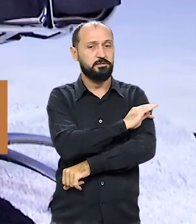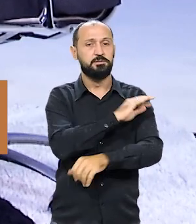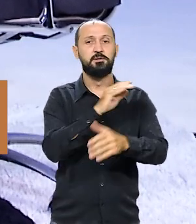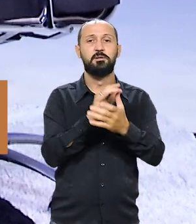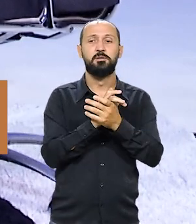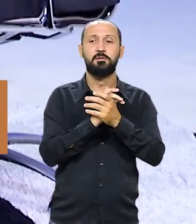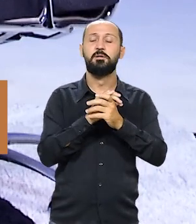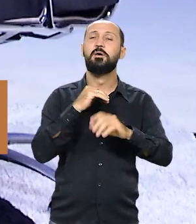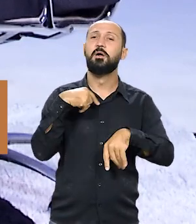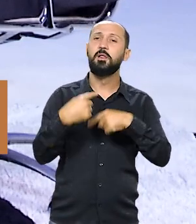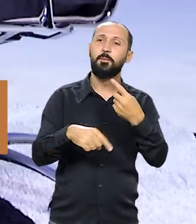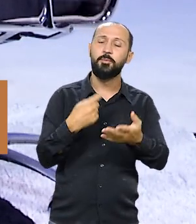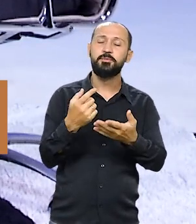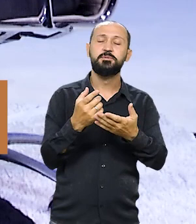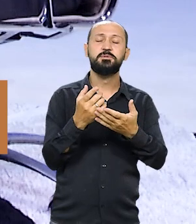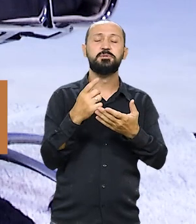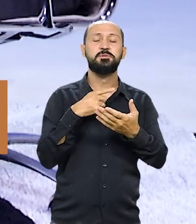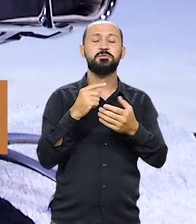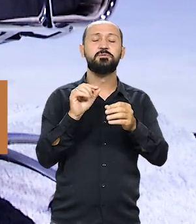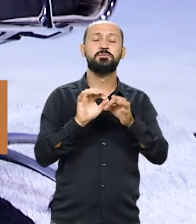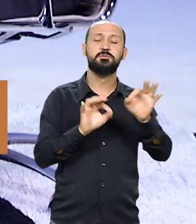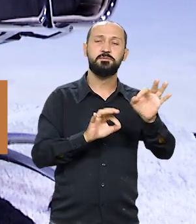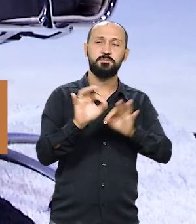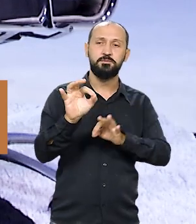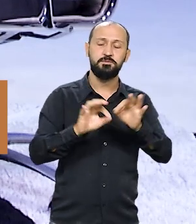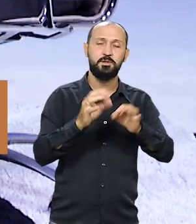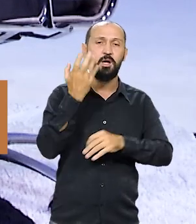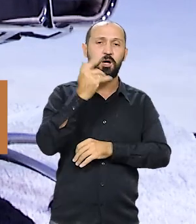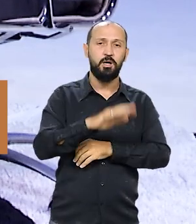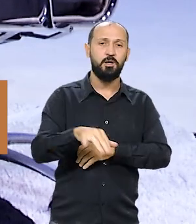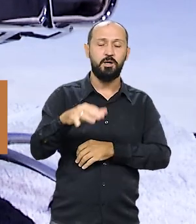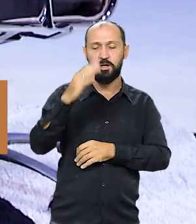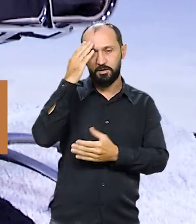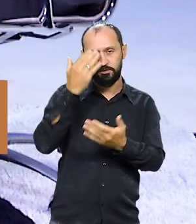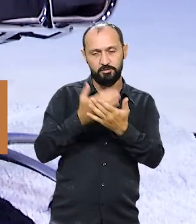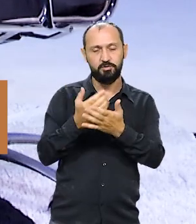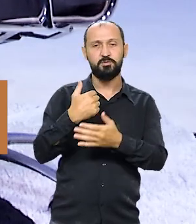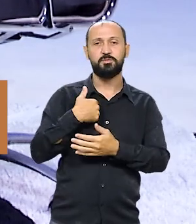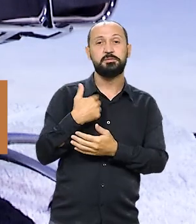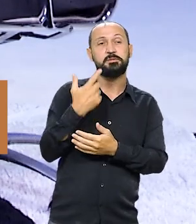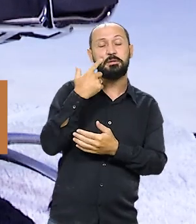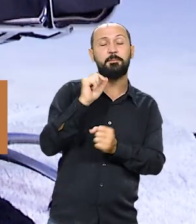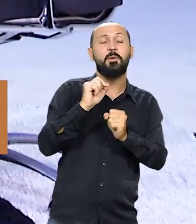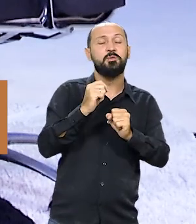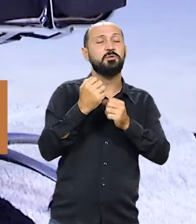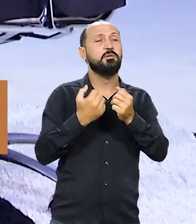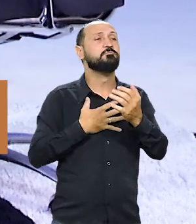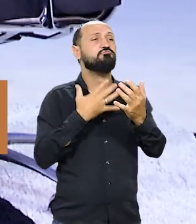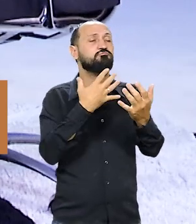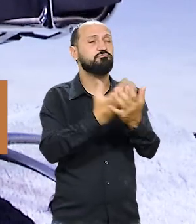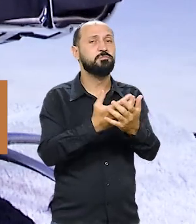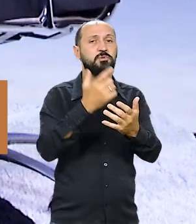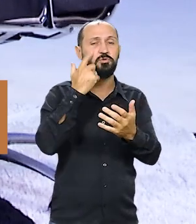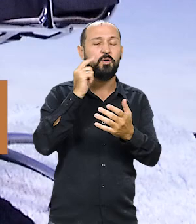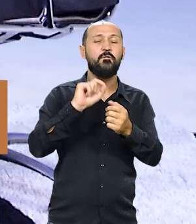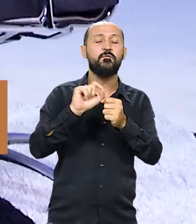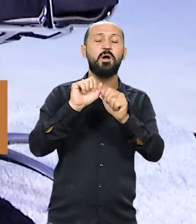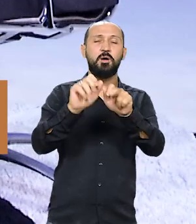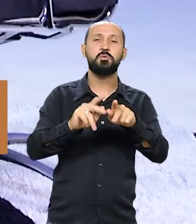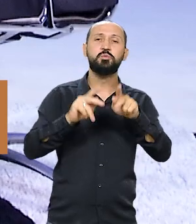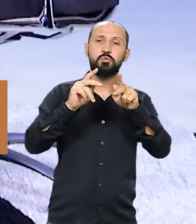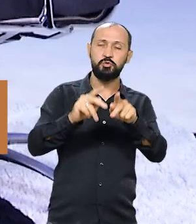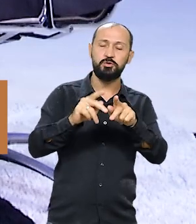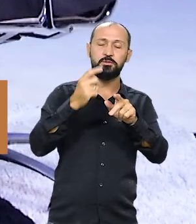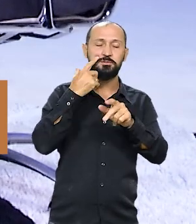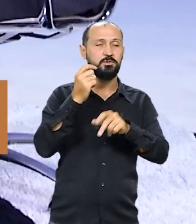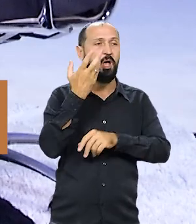para isso. Para depois você conseguir ir fazendo com que essa criança confie em você e possa muitas vezes contar. Então, por exemplo, eu já fiz